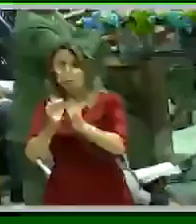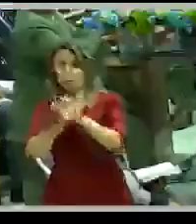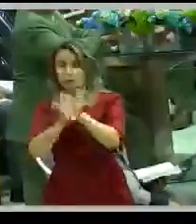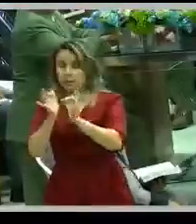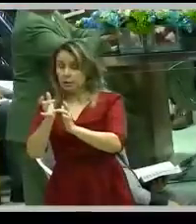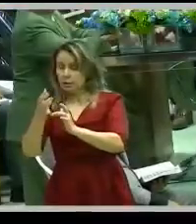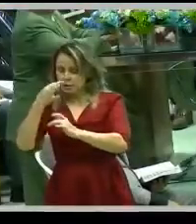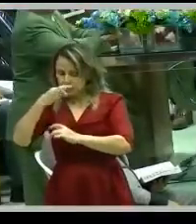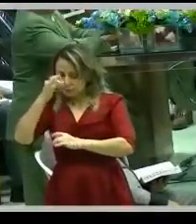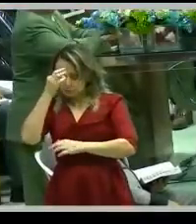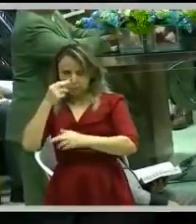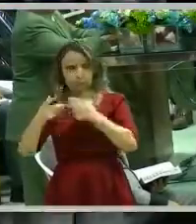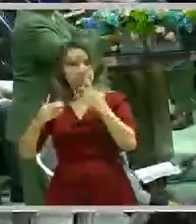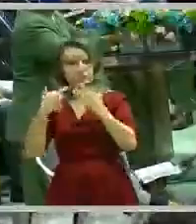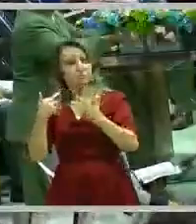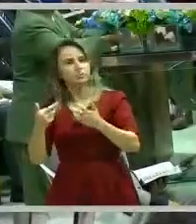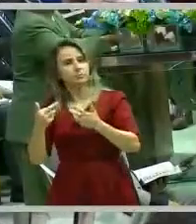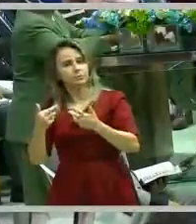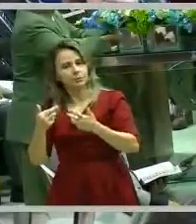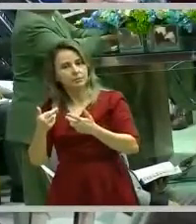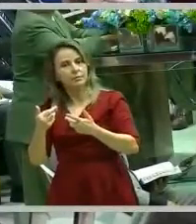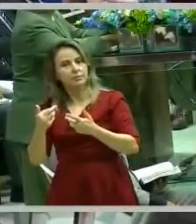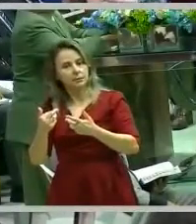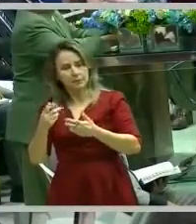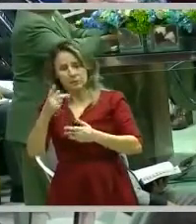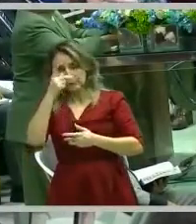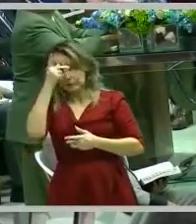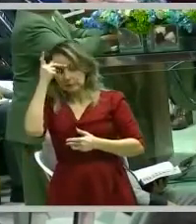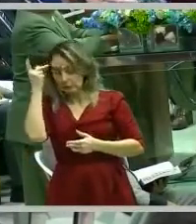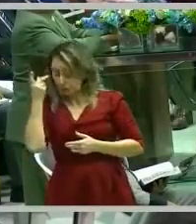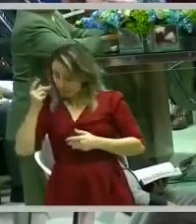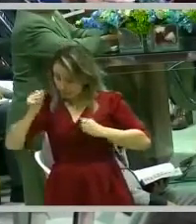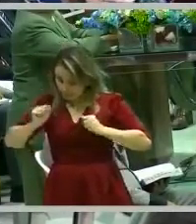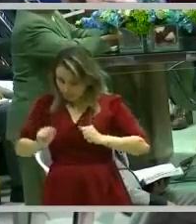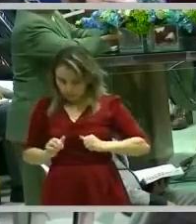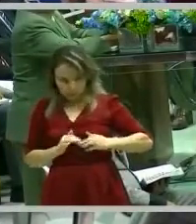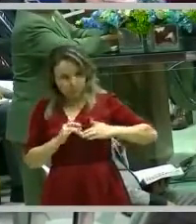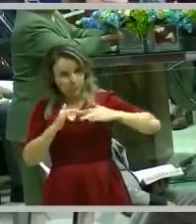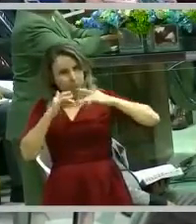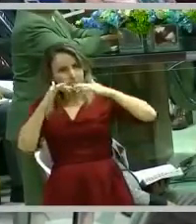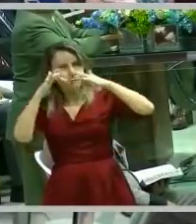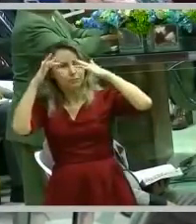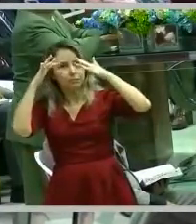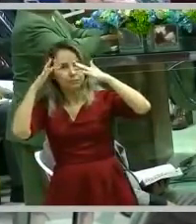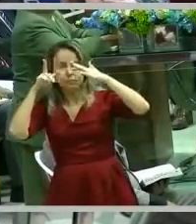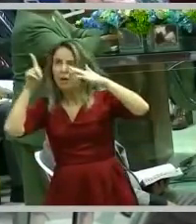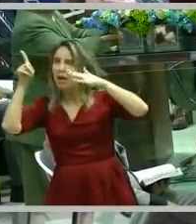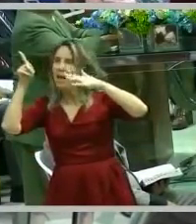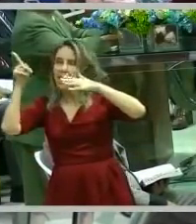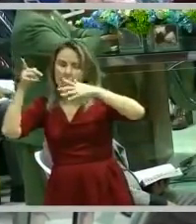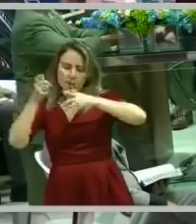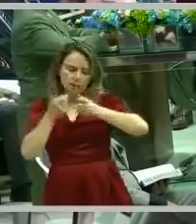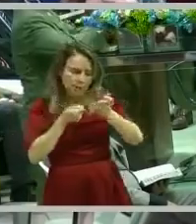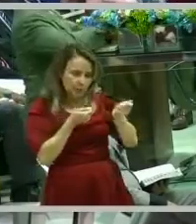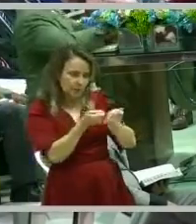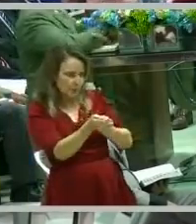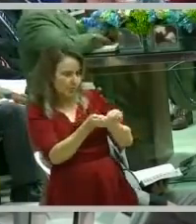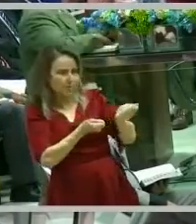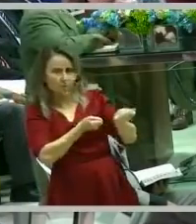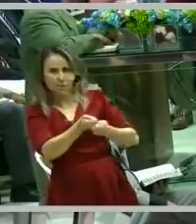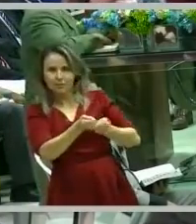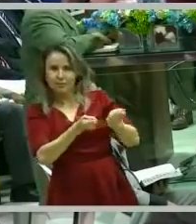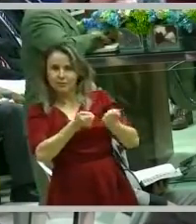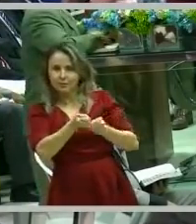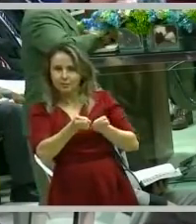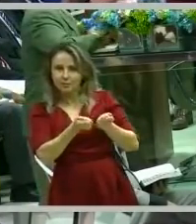batismo mesmo, a pessoa fica dominado. A pessoa fica cheio, a pessoa fica controlado pelo Espírito. Ele